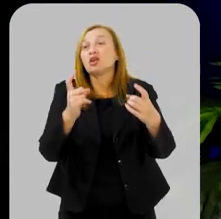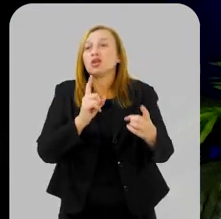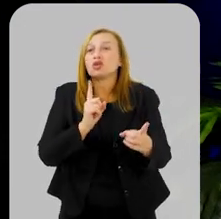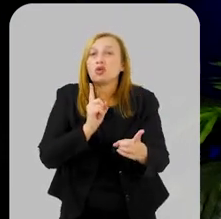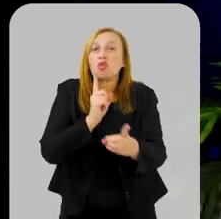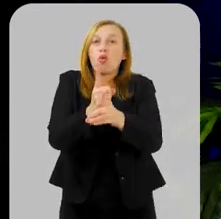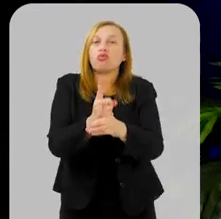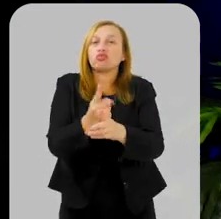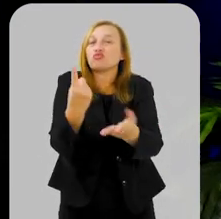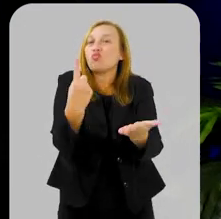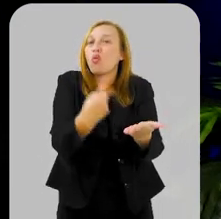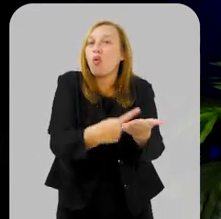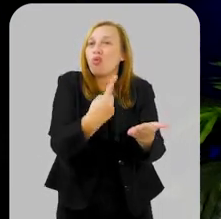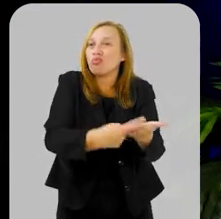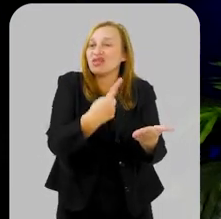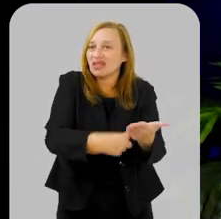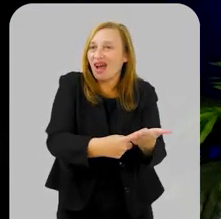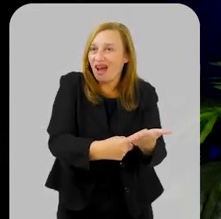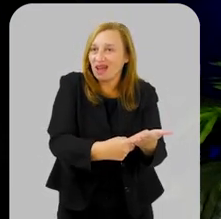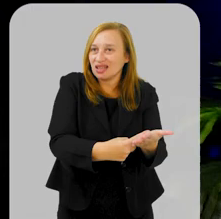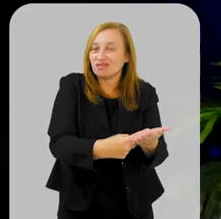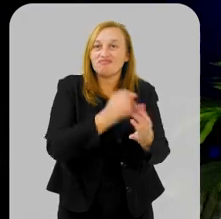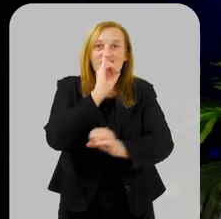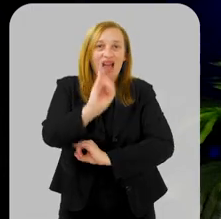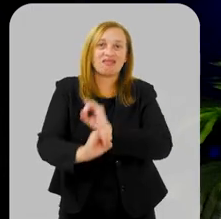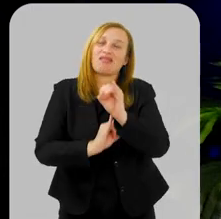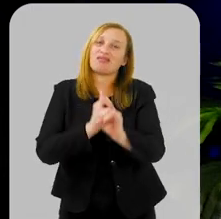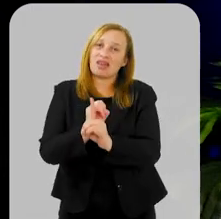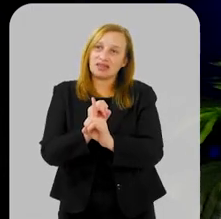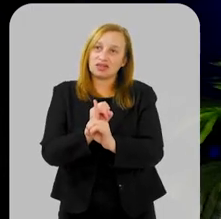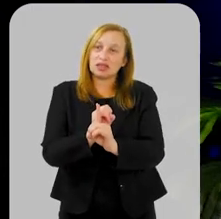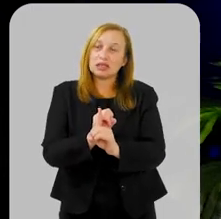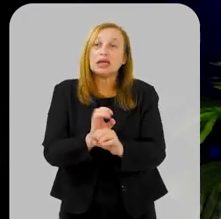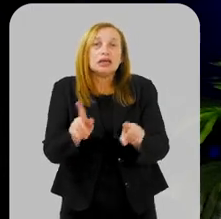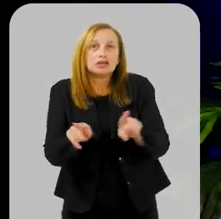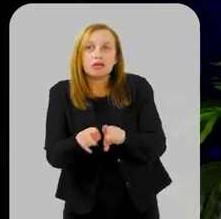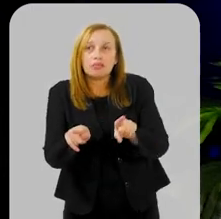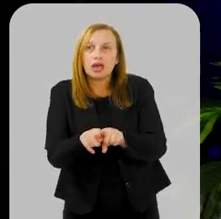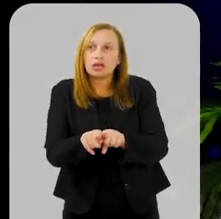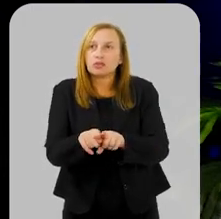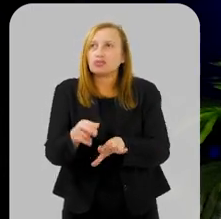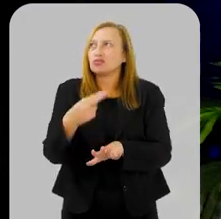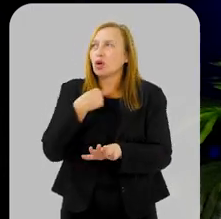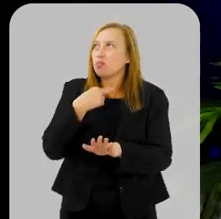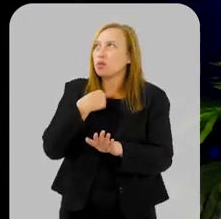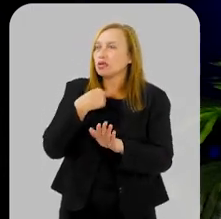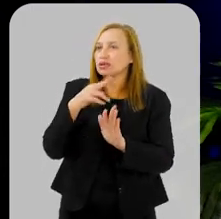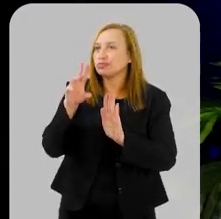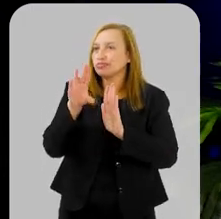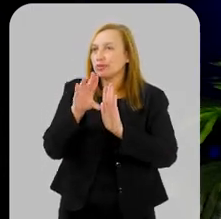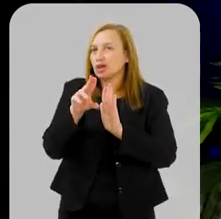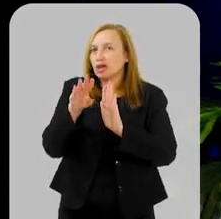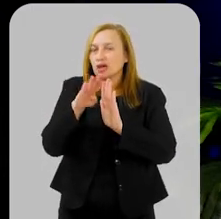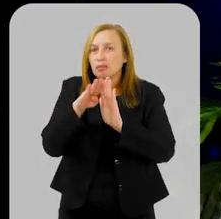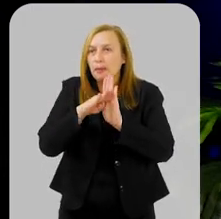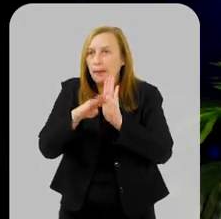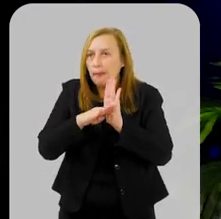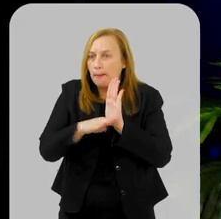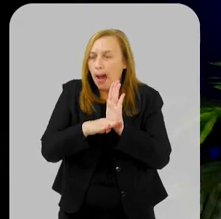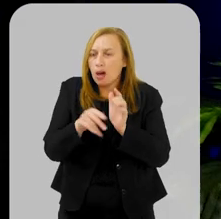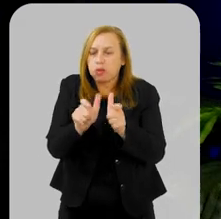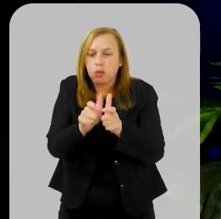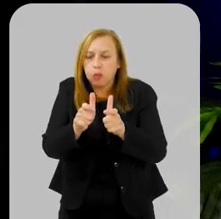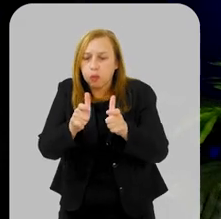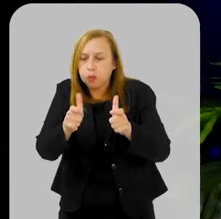violentíssimas são em pontos marcados pela internet. E também a gente não deve pautar